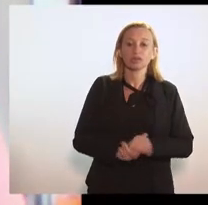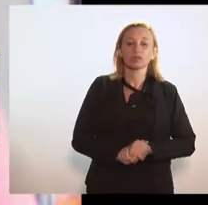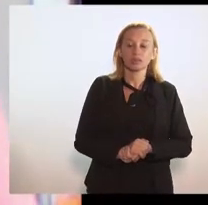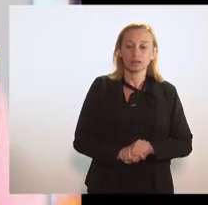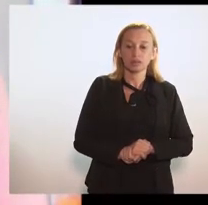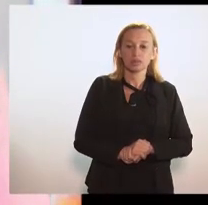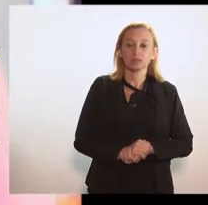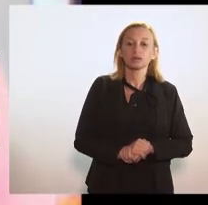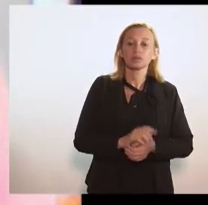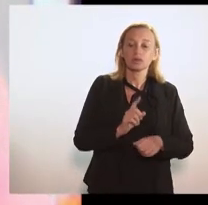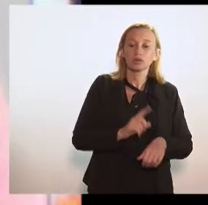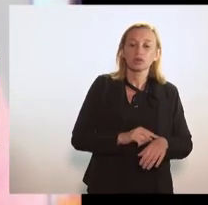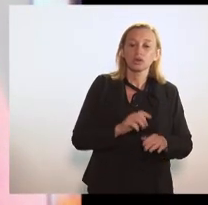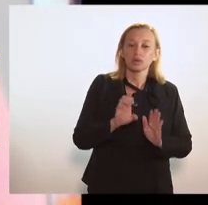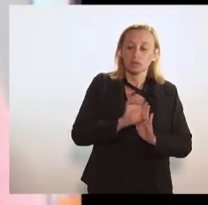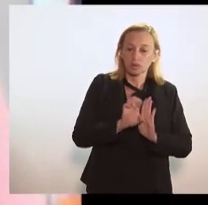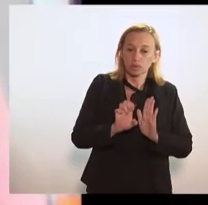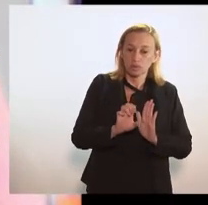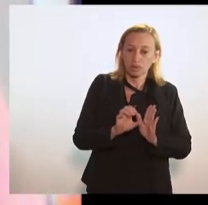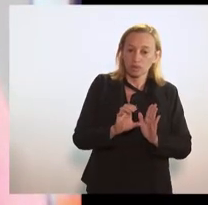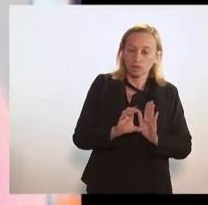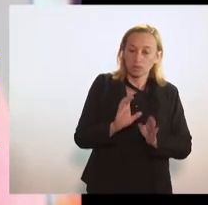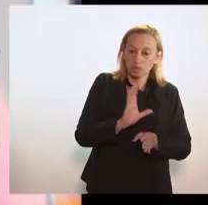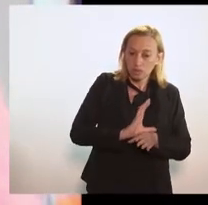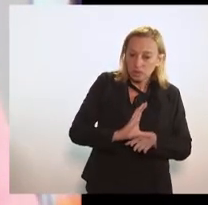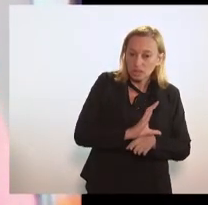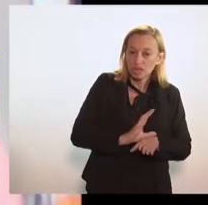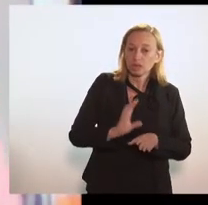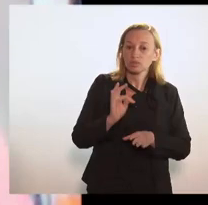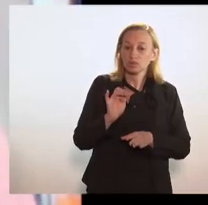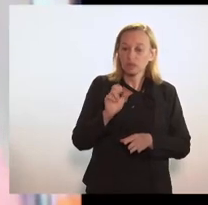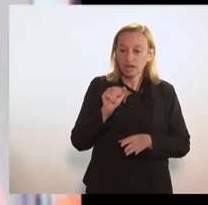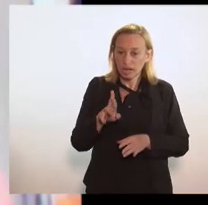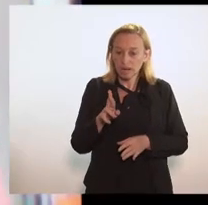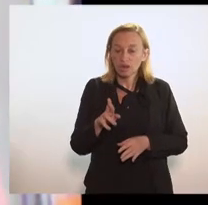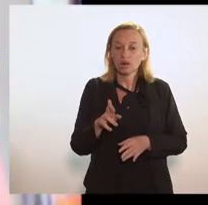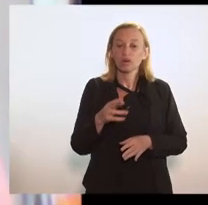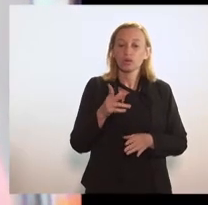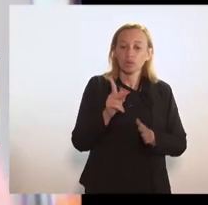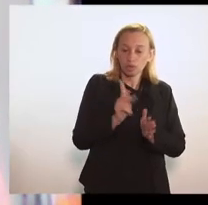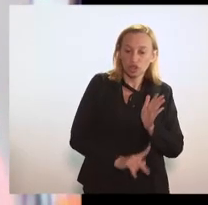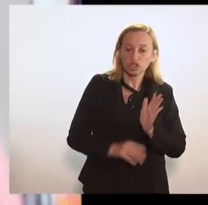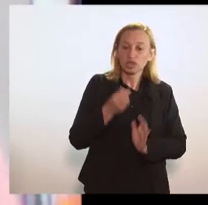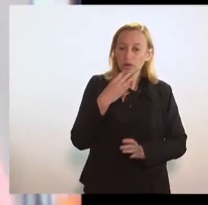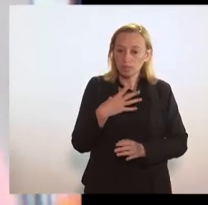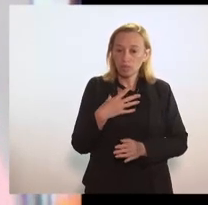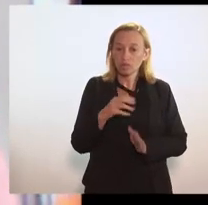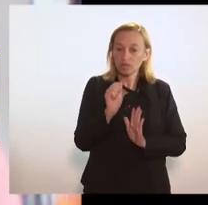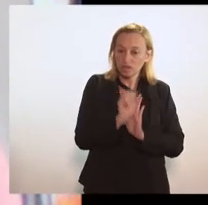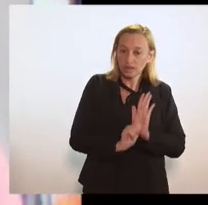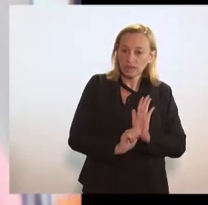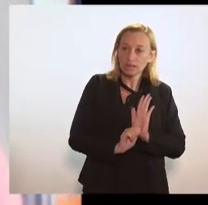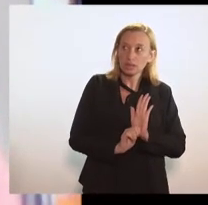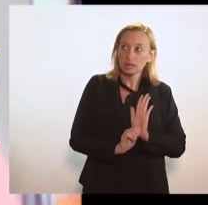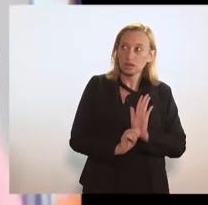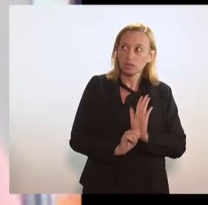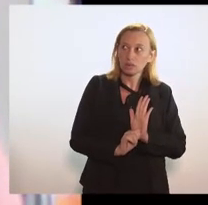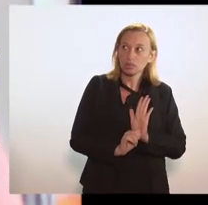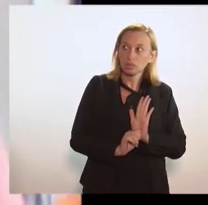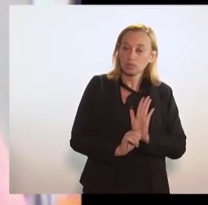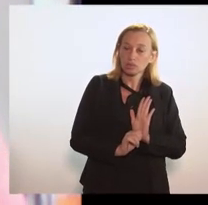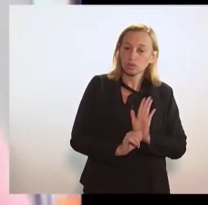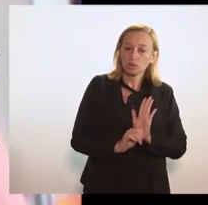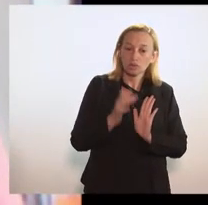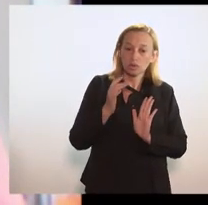que se formar o Conselho Tutelar como é que a gente trabalha aí só acho que o projeto é muito meritório a gente só buscou fazer uma redação é que nos